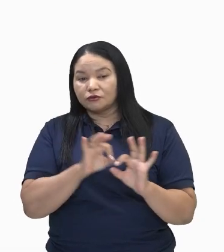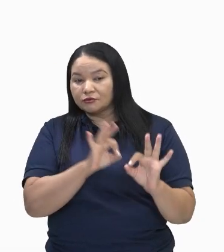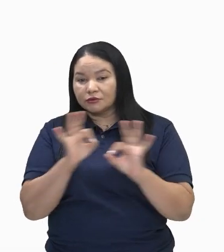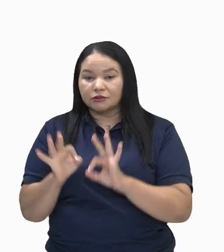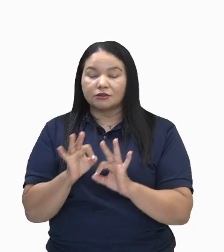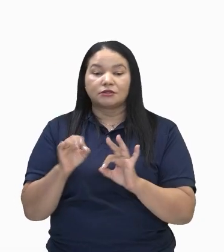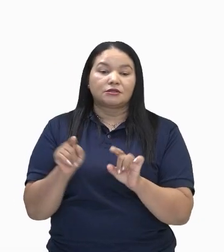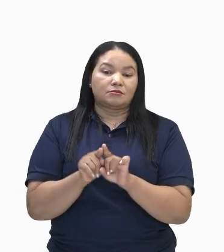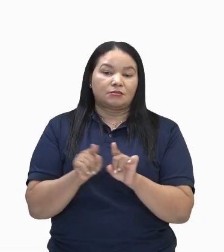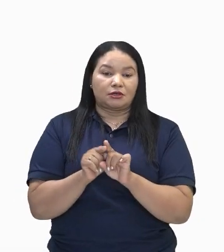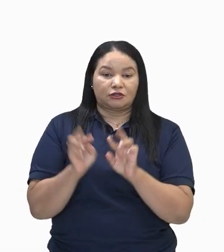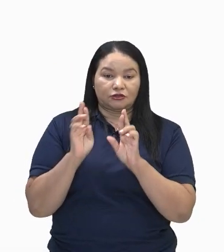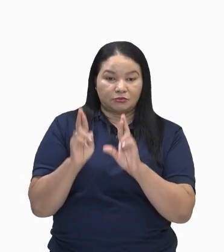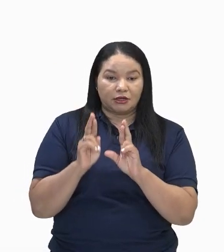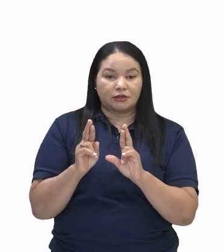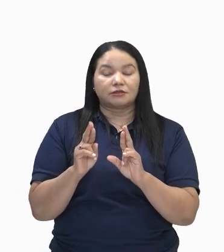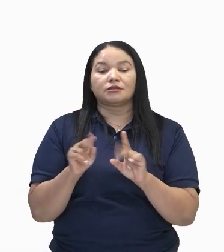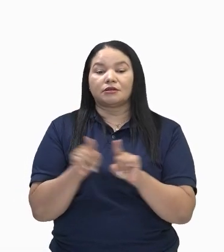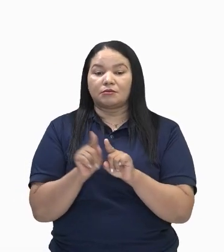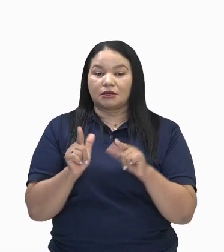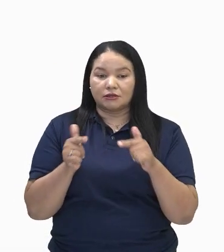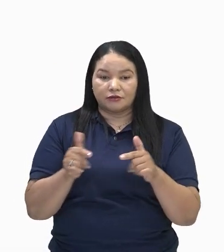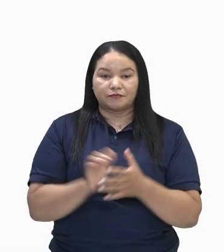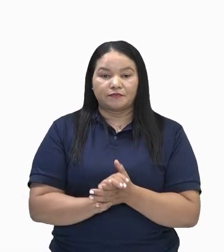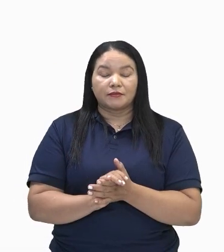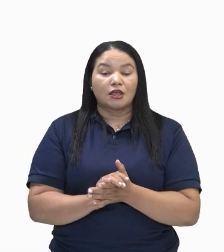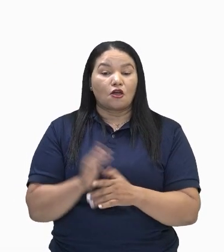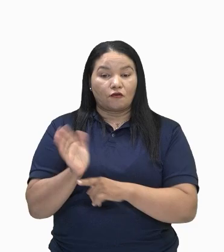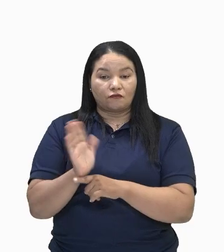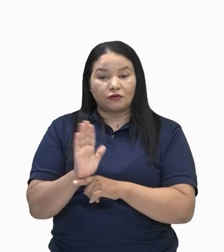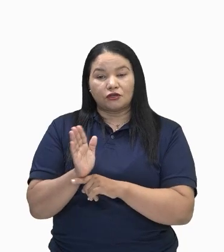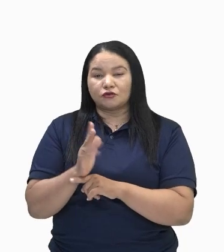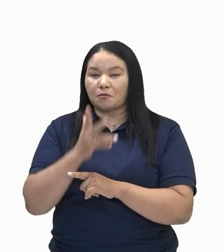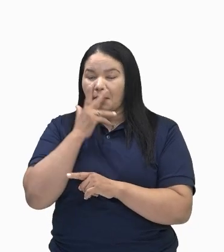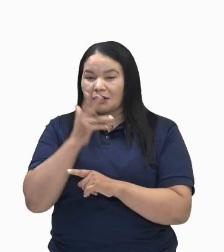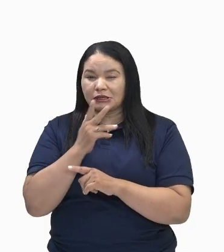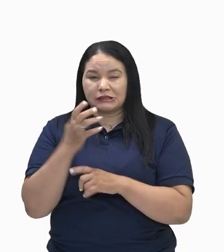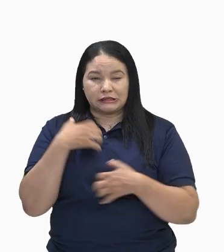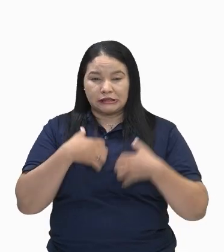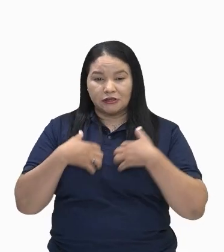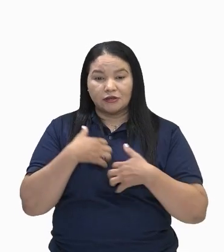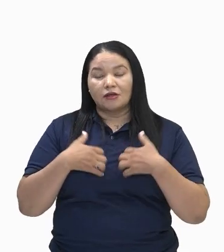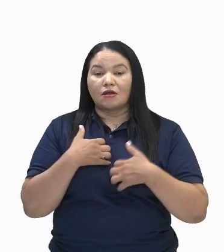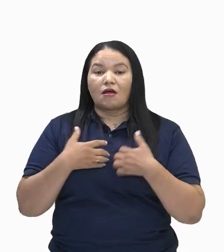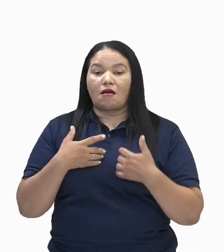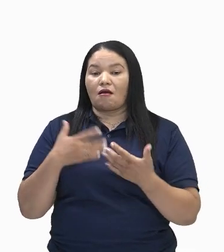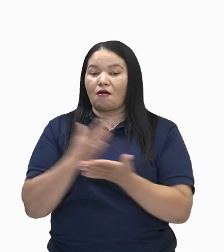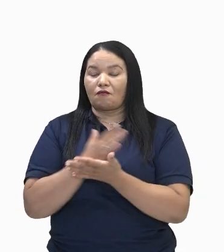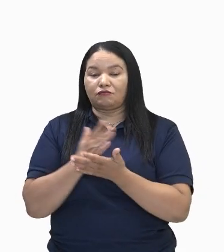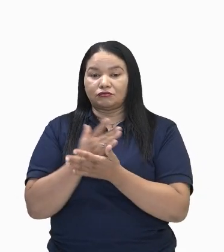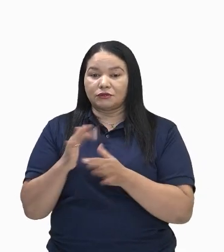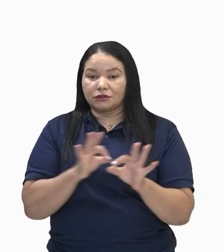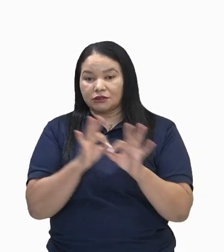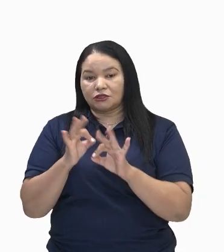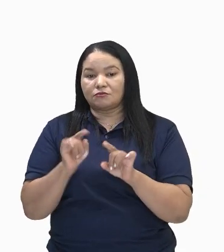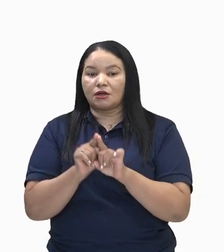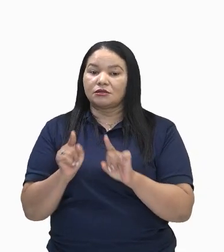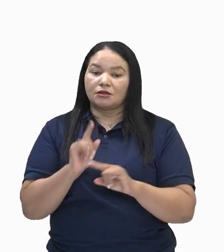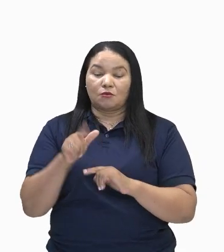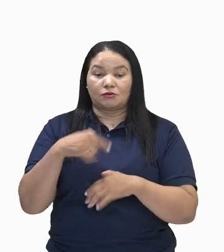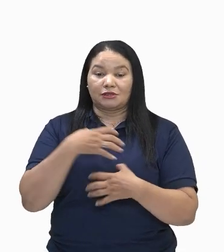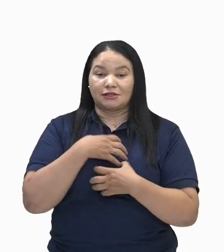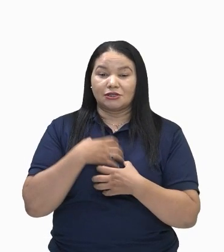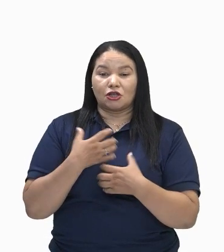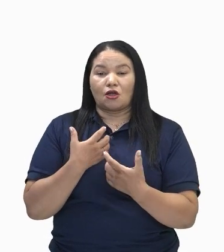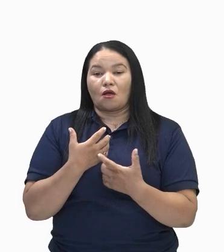esperança e direção. A abordagem do vídeo pode parecer desesperadora para alguns espectadores, o que pode levar a uma sensação de